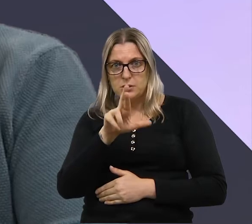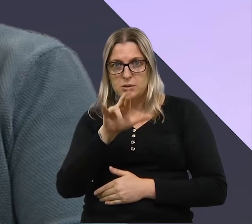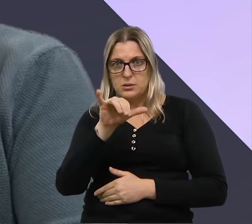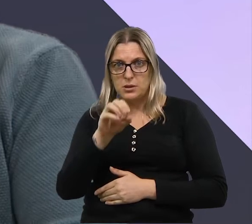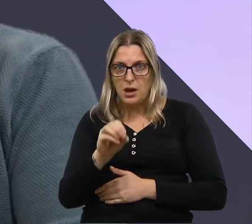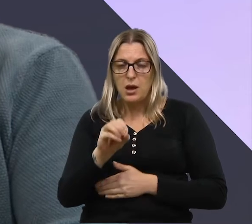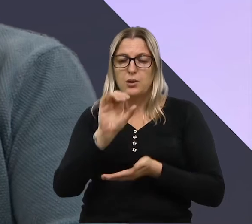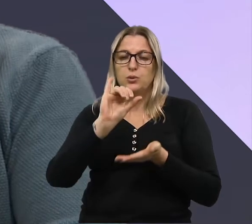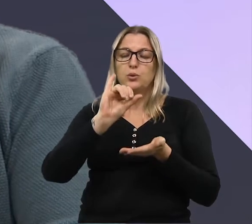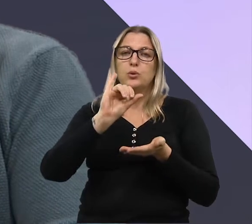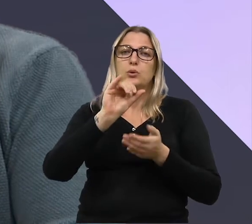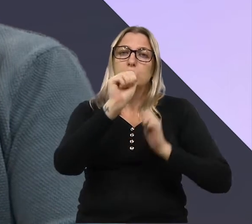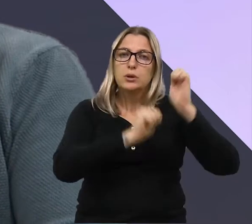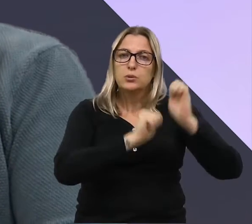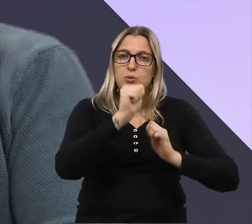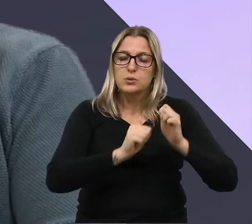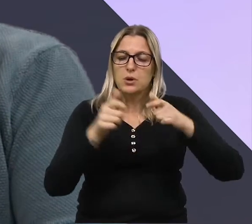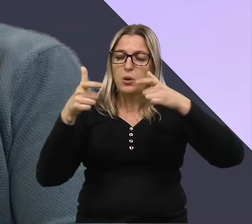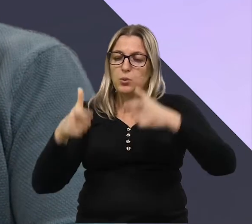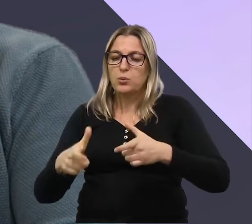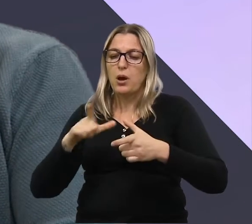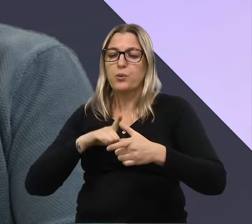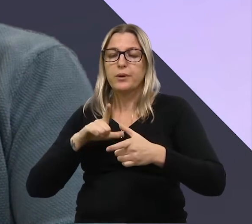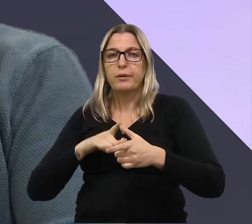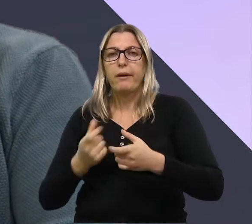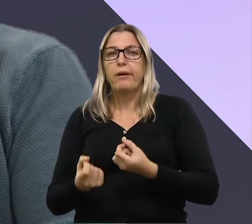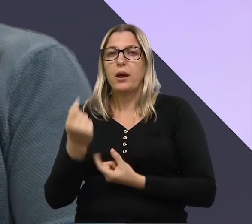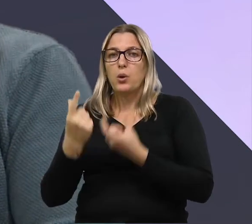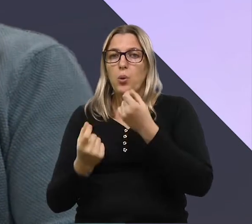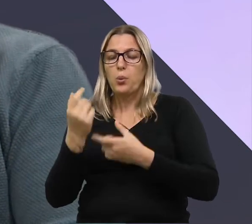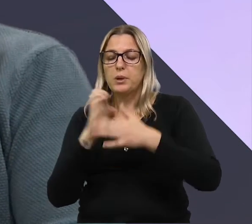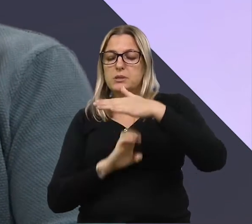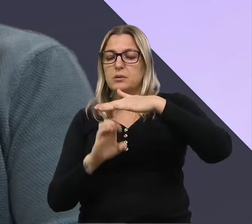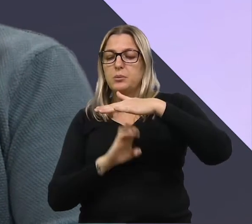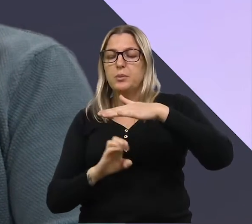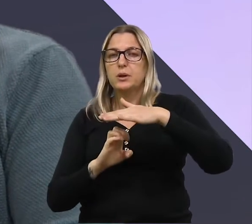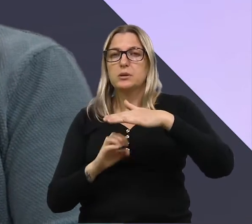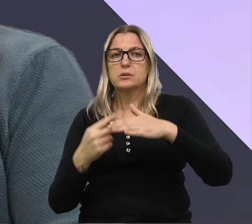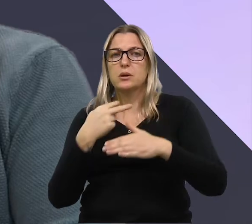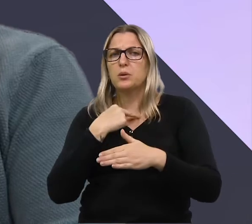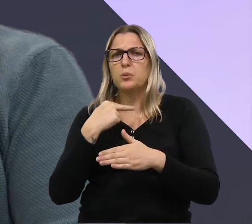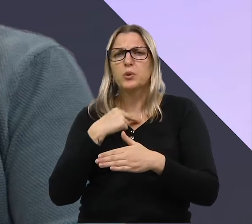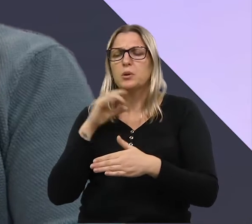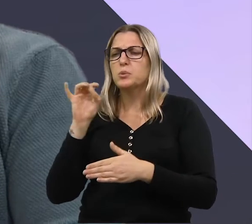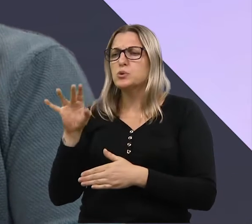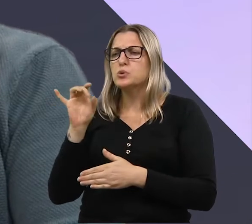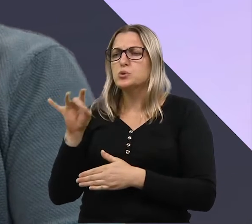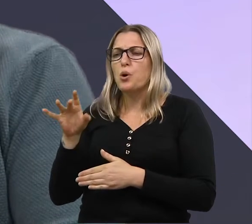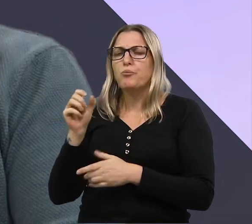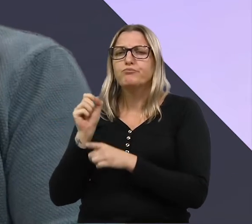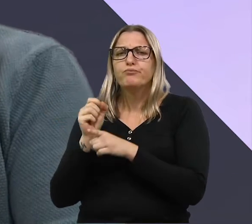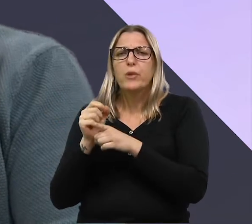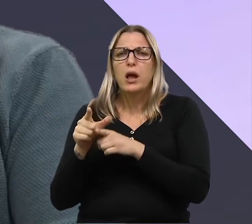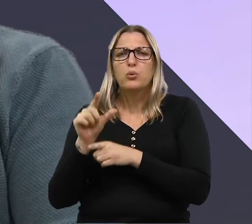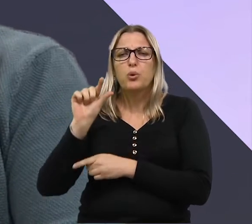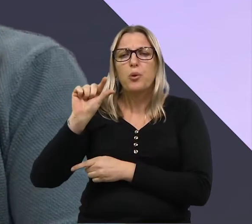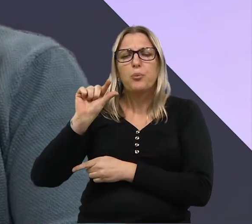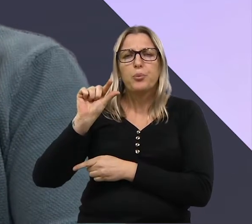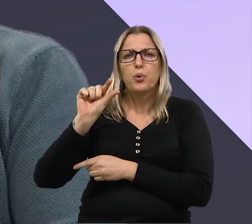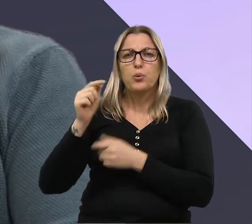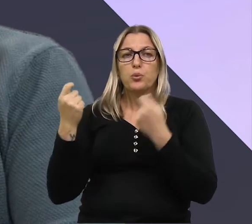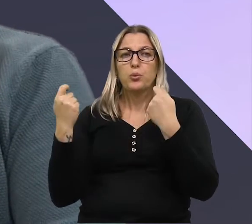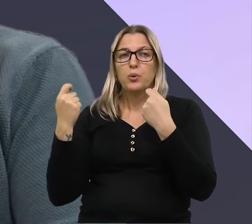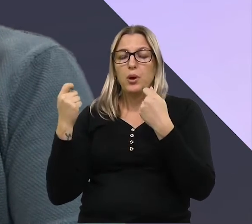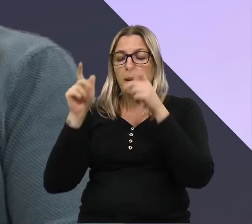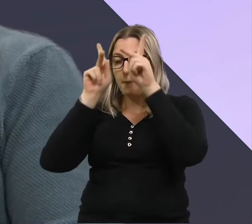aonde a briga a jesus nada e simplesmente não podemos fazer com que aquilo seja um aluguel barato nós temos que botar as pessoas